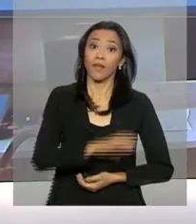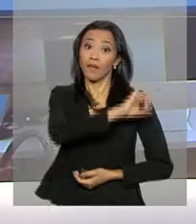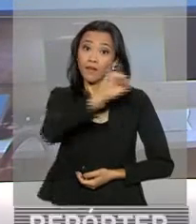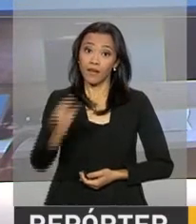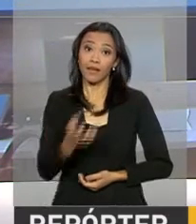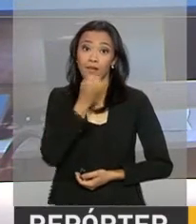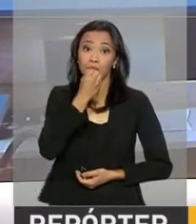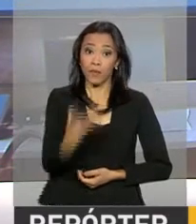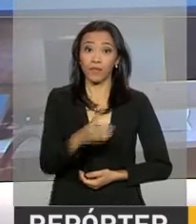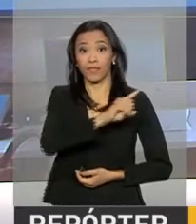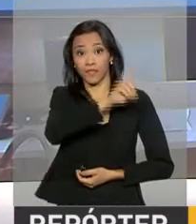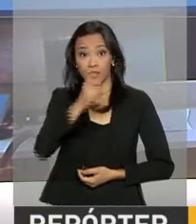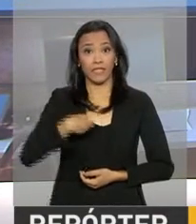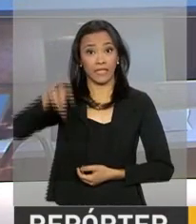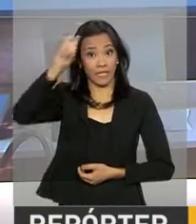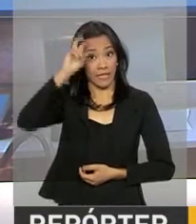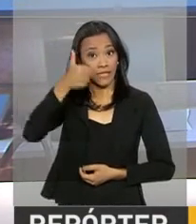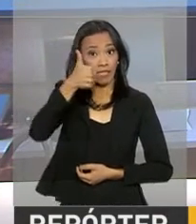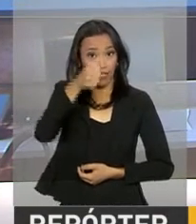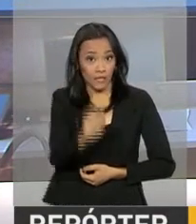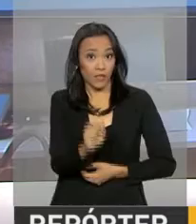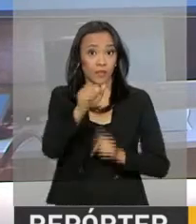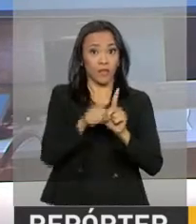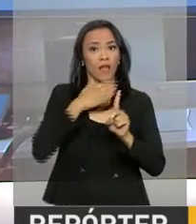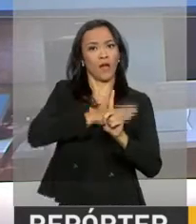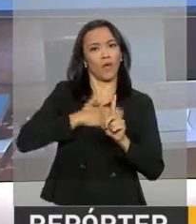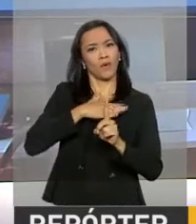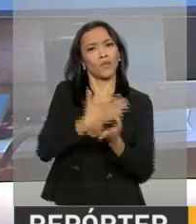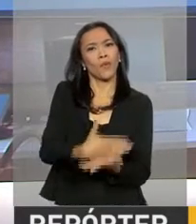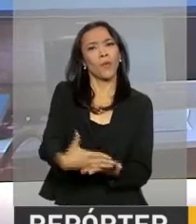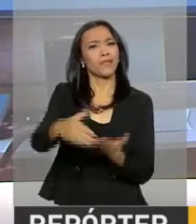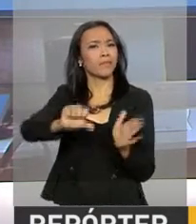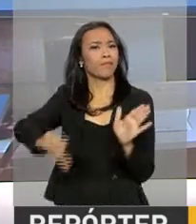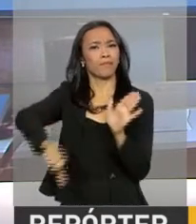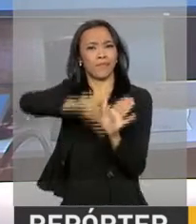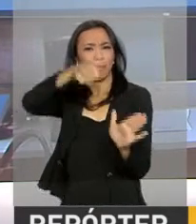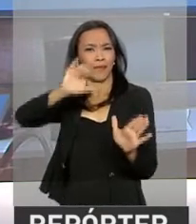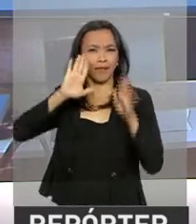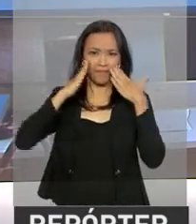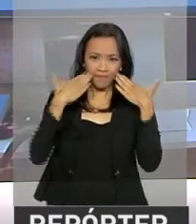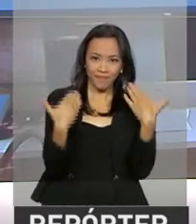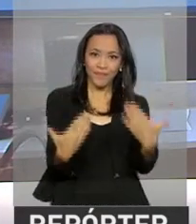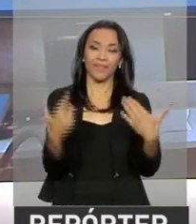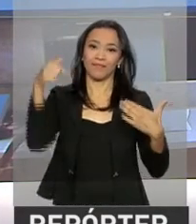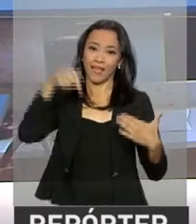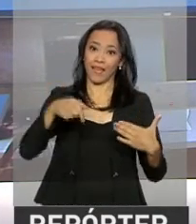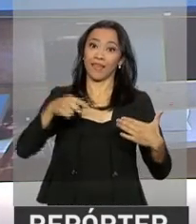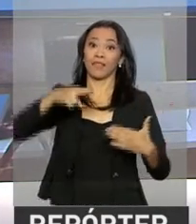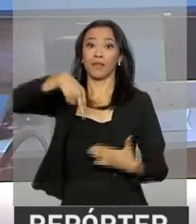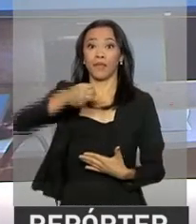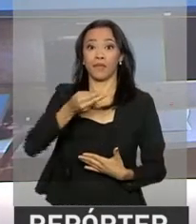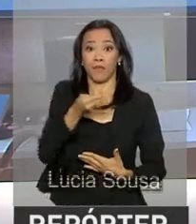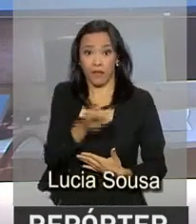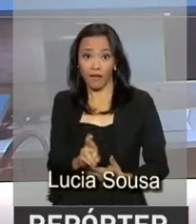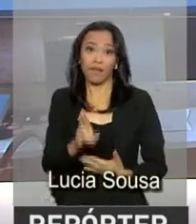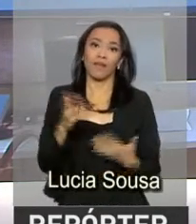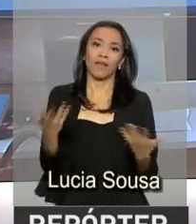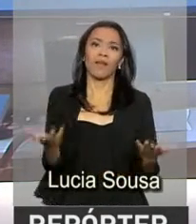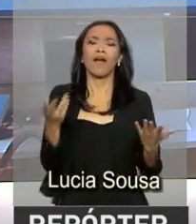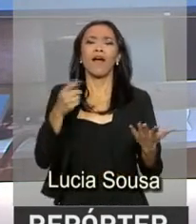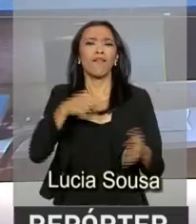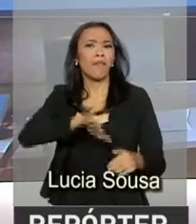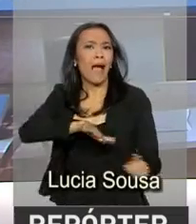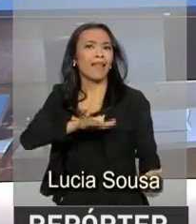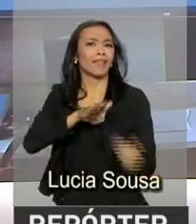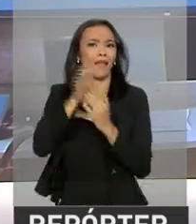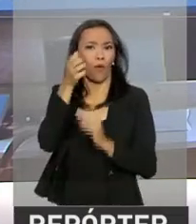Olá, bom dia. Quinta-feira, 18 de agosto. Começa agora a primeira edição de hoje do Repórter NBR. Nós vamos até às 8